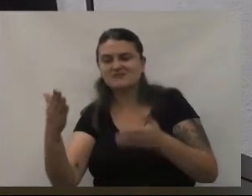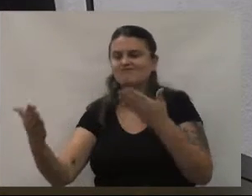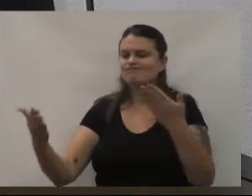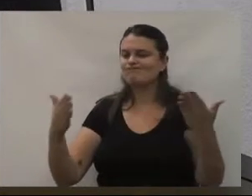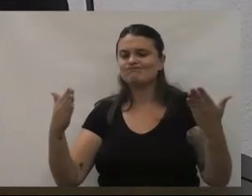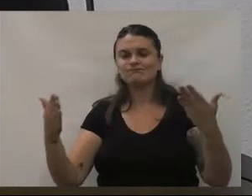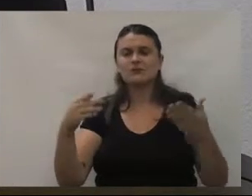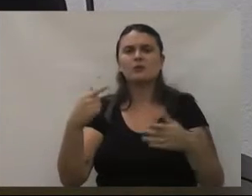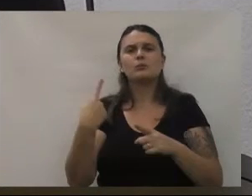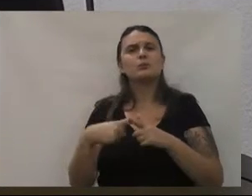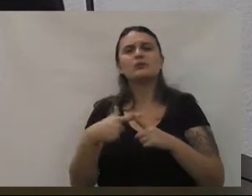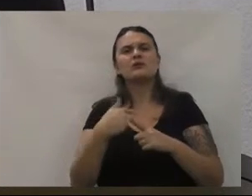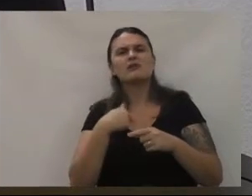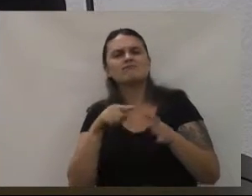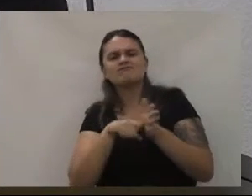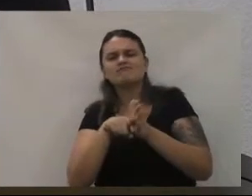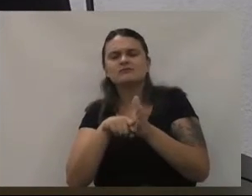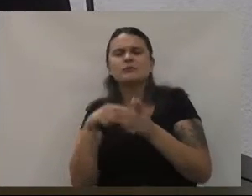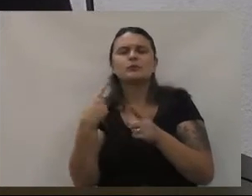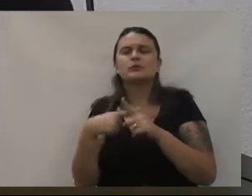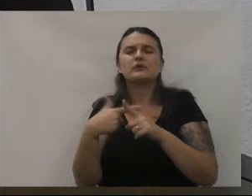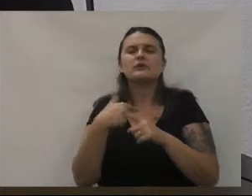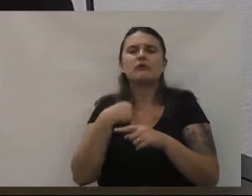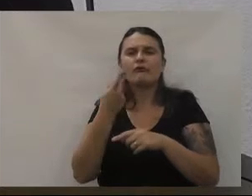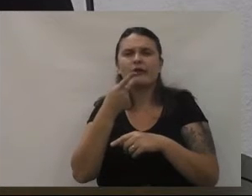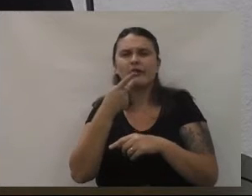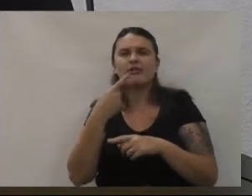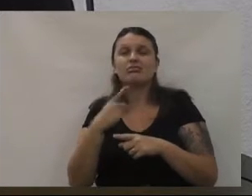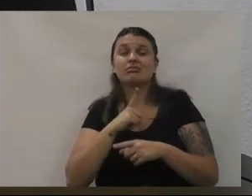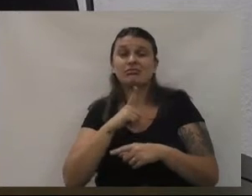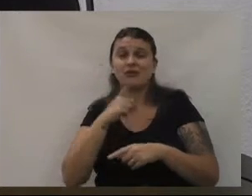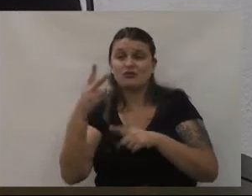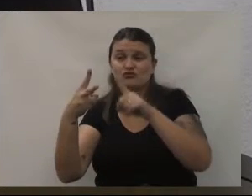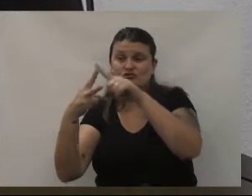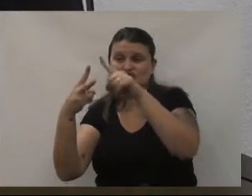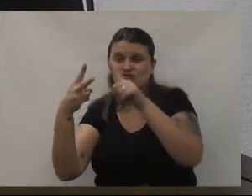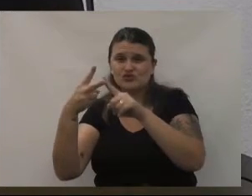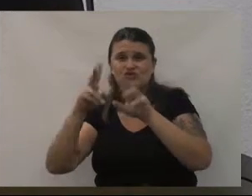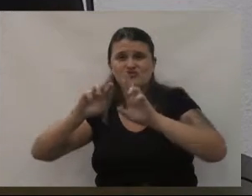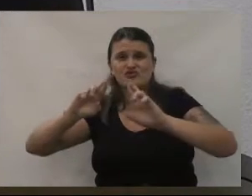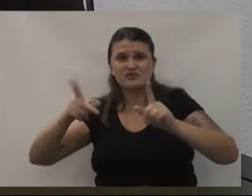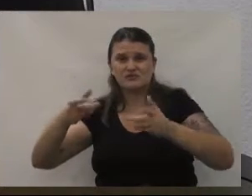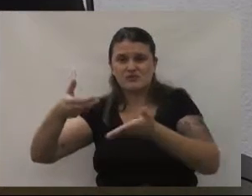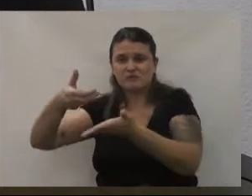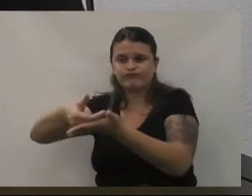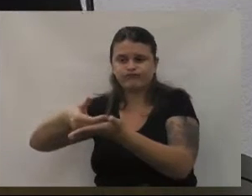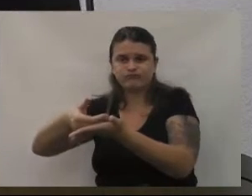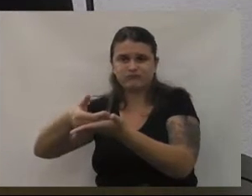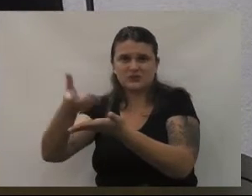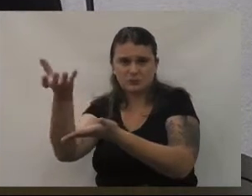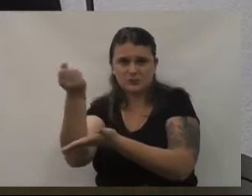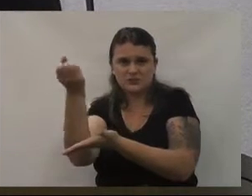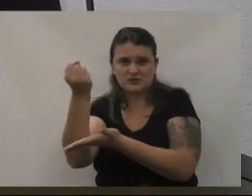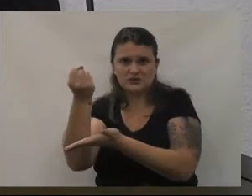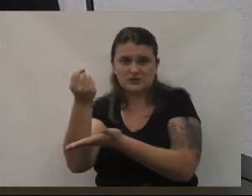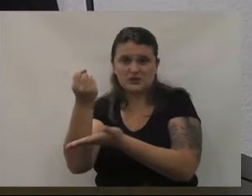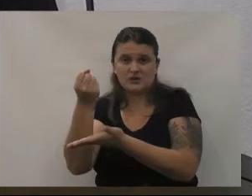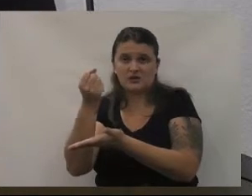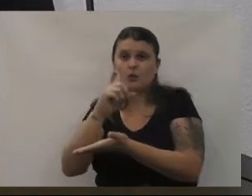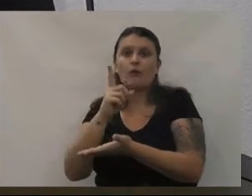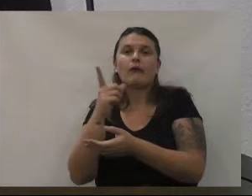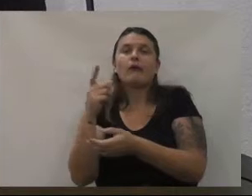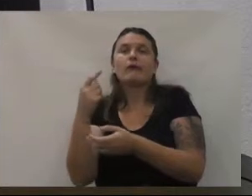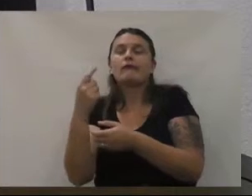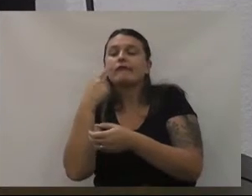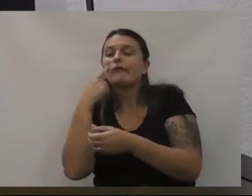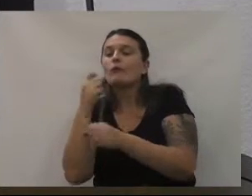Por que eu fiz sobre as fontes de custeio? Porque tem dois benefícios que não dependem da contribuição propriamente